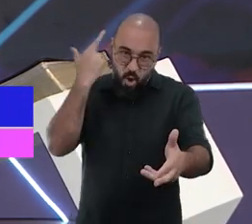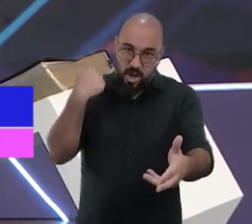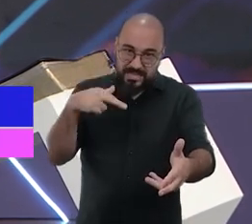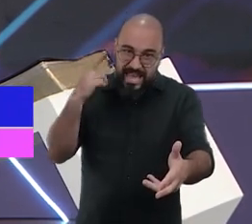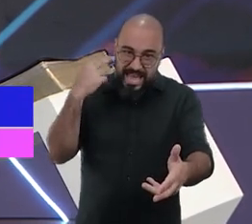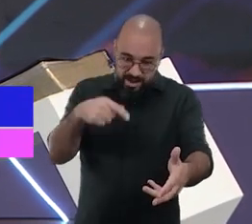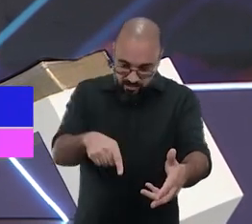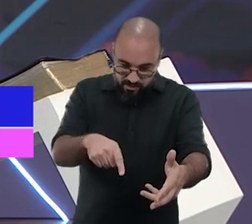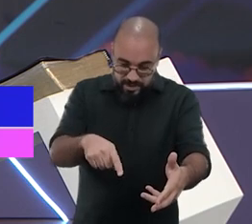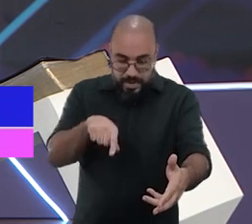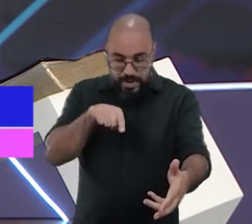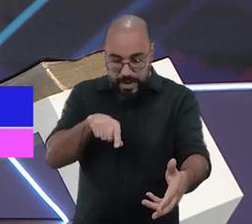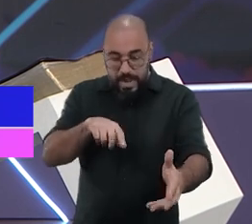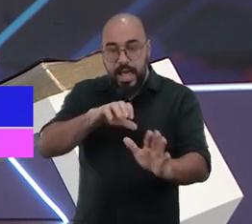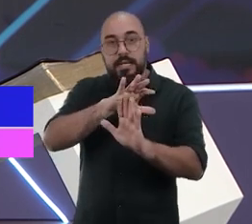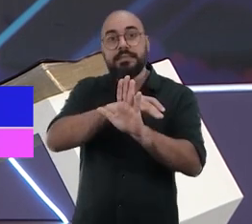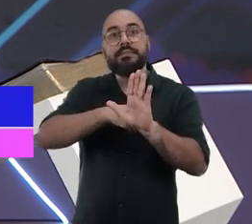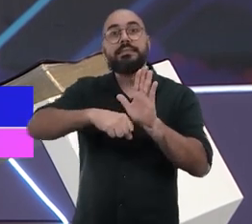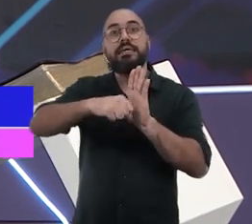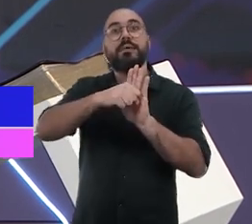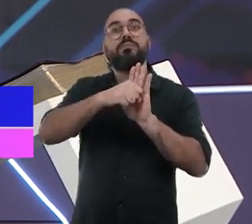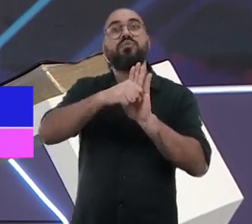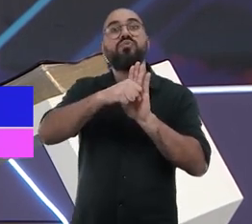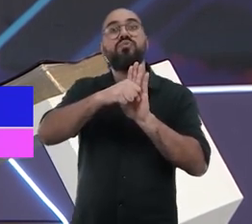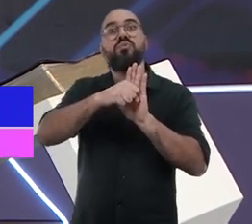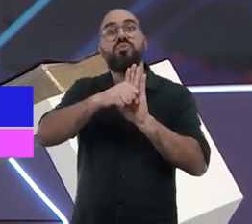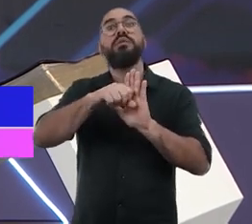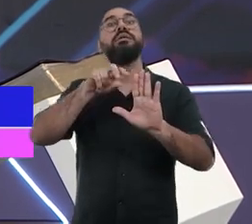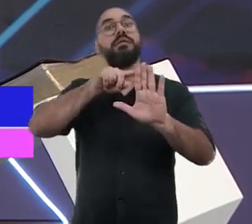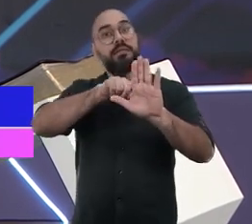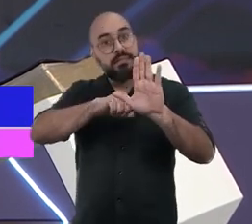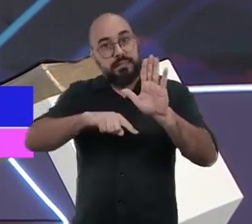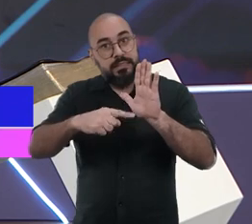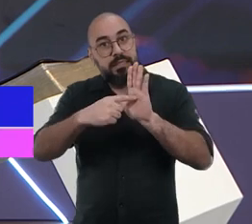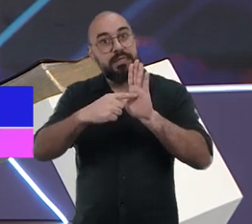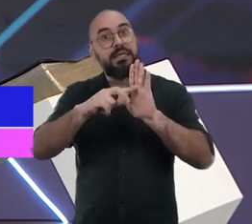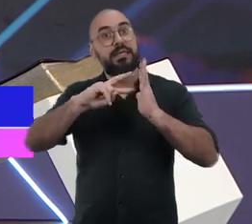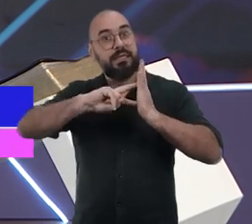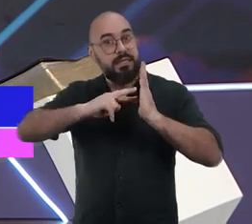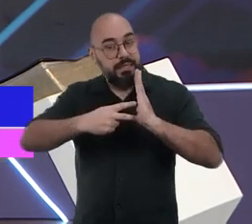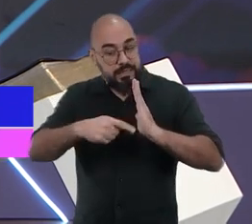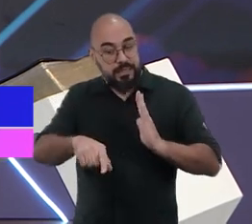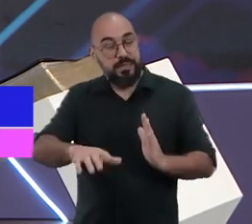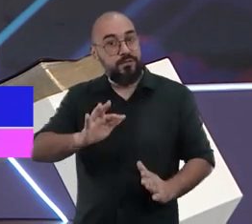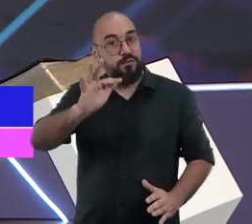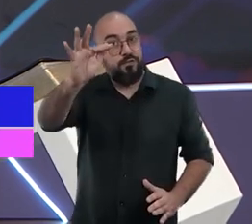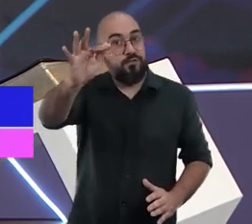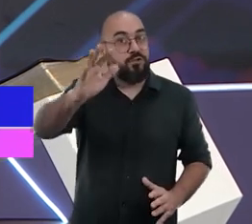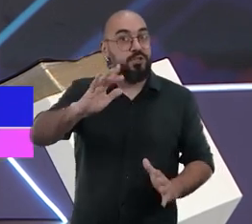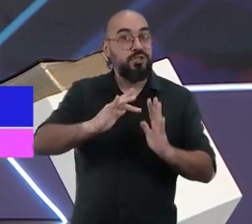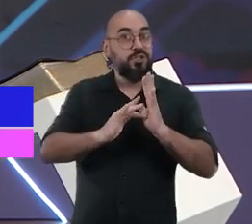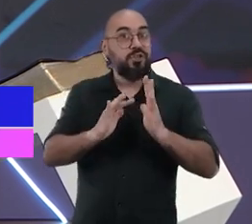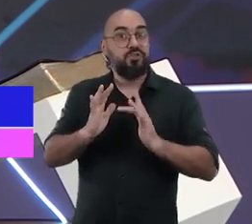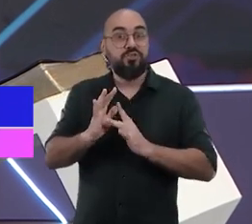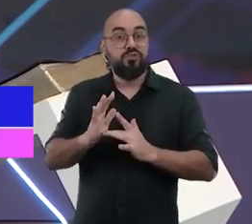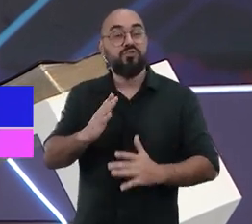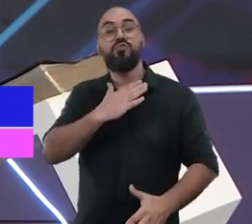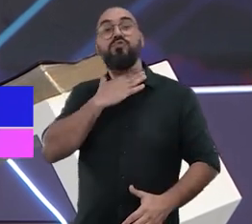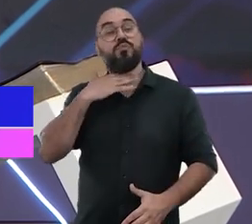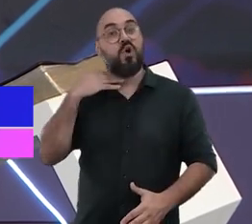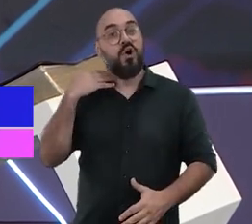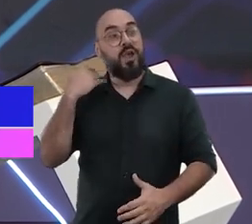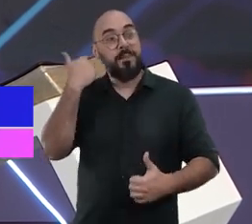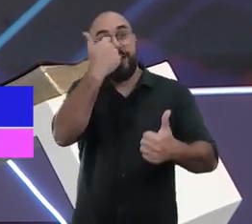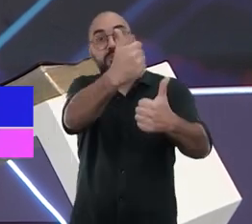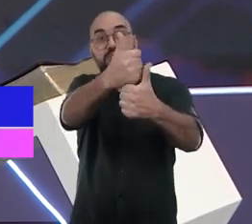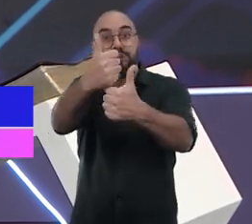Eva, ele era um símbolo de Cristo, que é o Cordeiro de Deus que morreria para a salvação